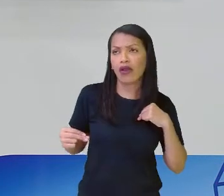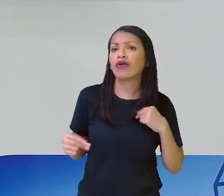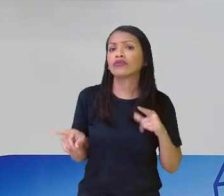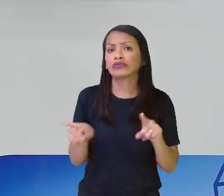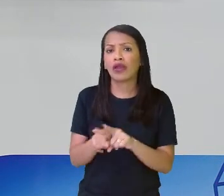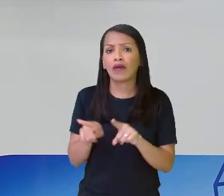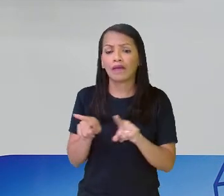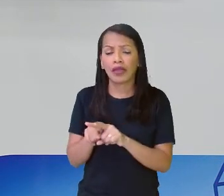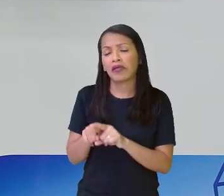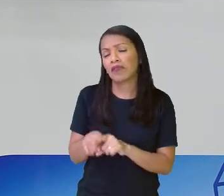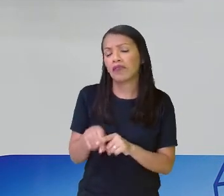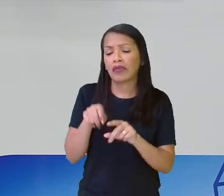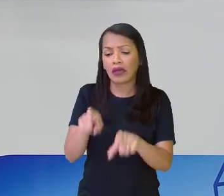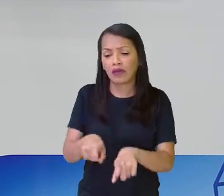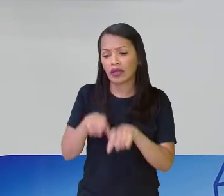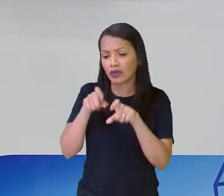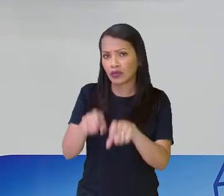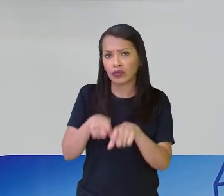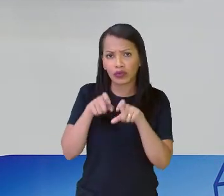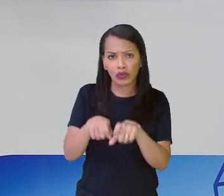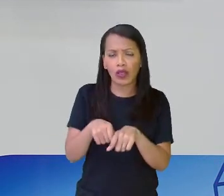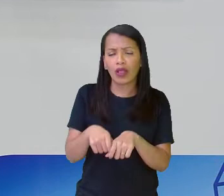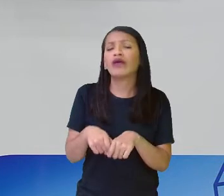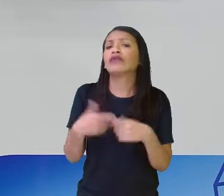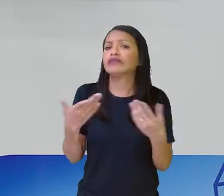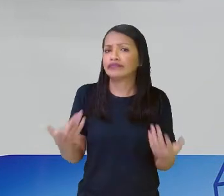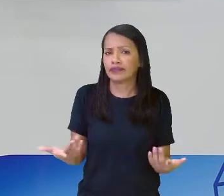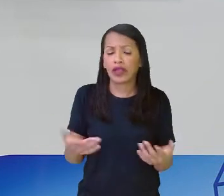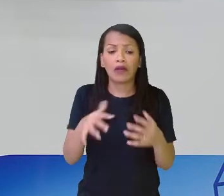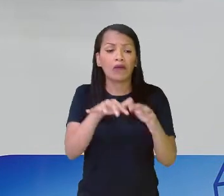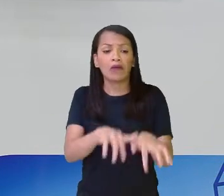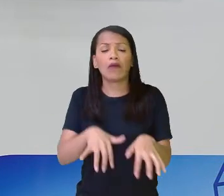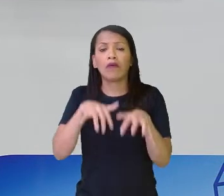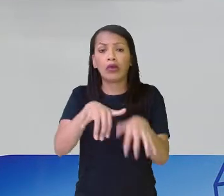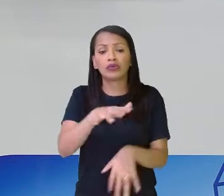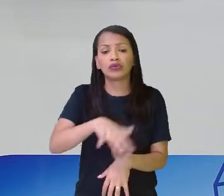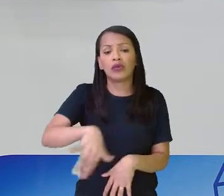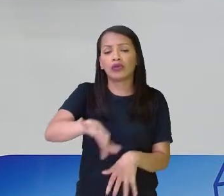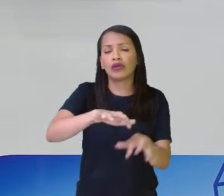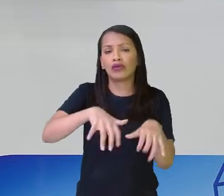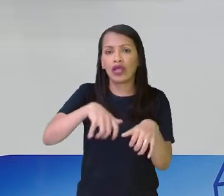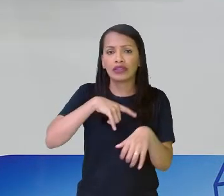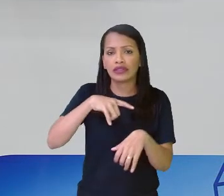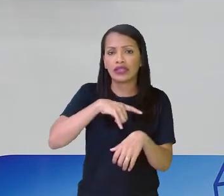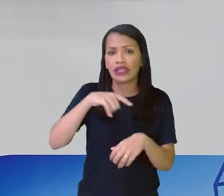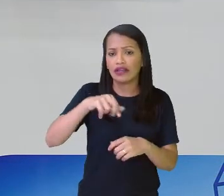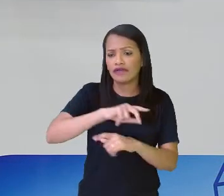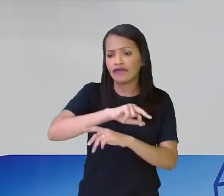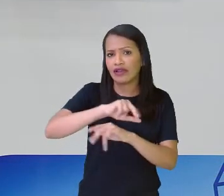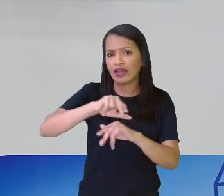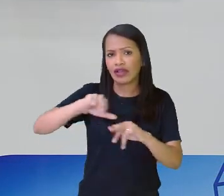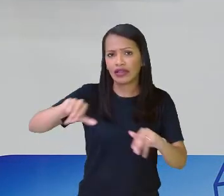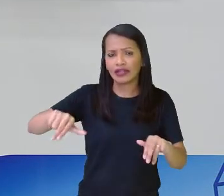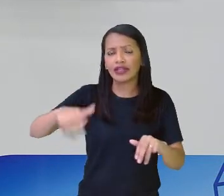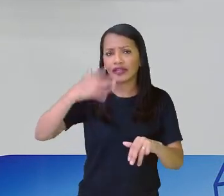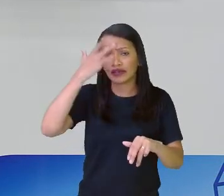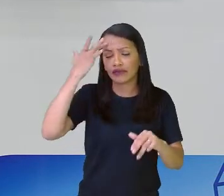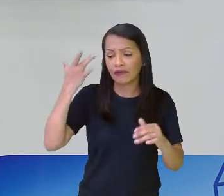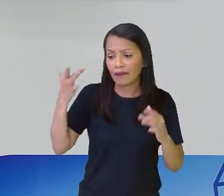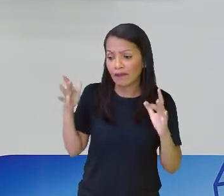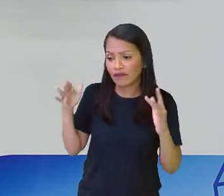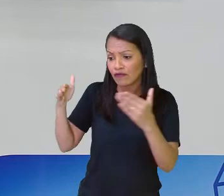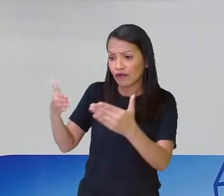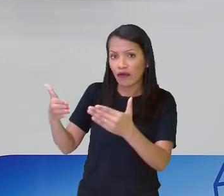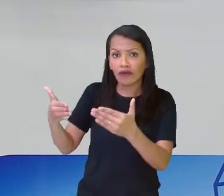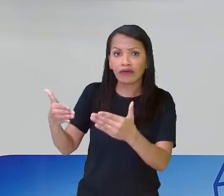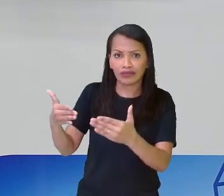para agricultura, pecuária, o homem do campo, né? Como a gente chama, zona rural. E ali tem várias reportagens que vai atrair a atenção